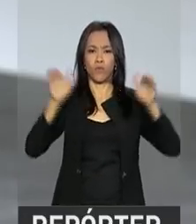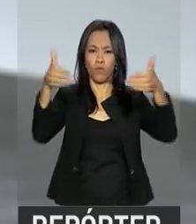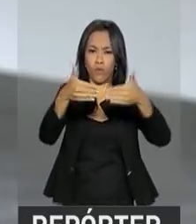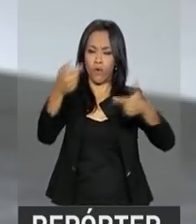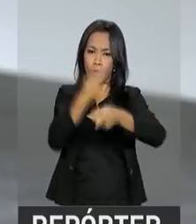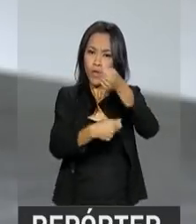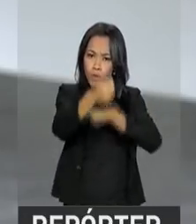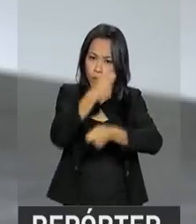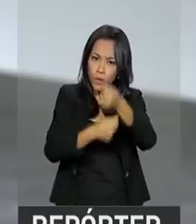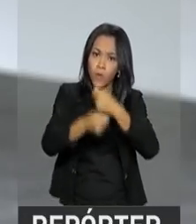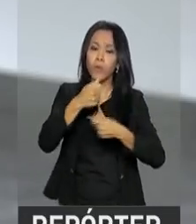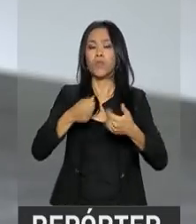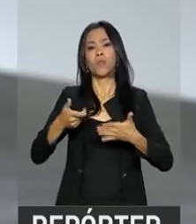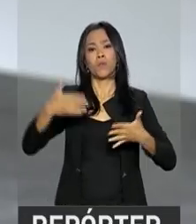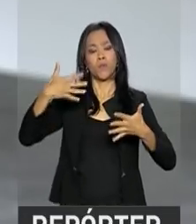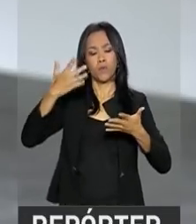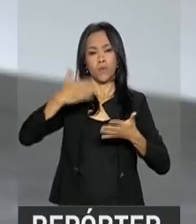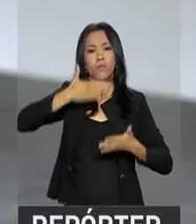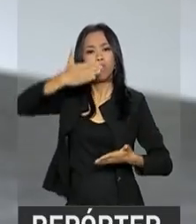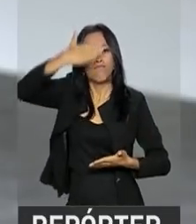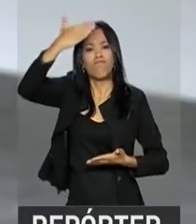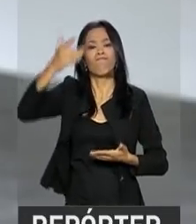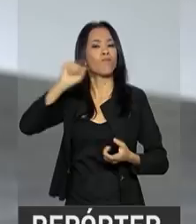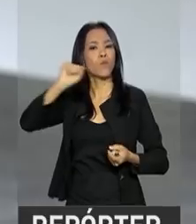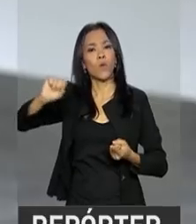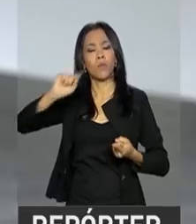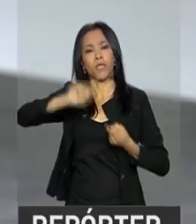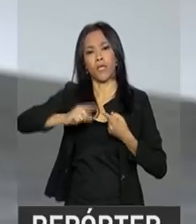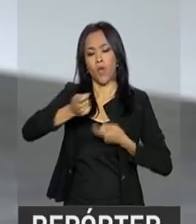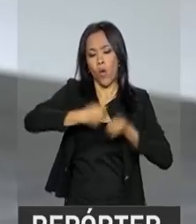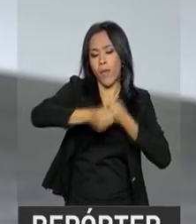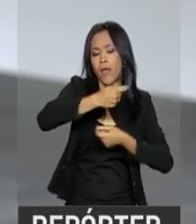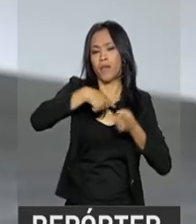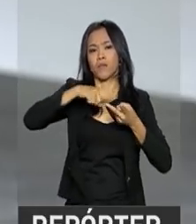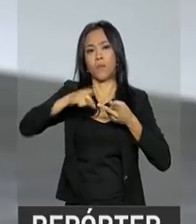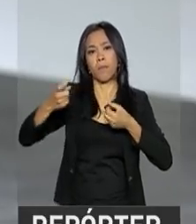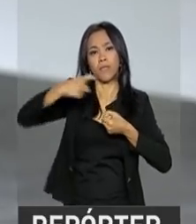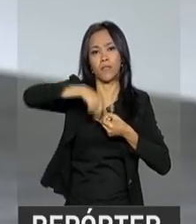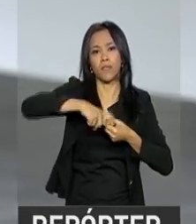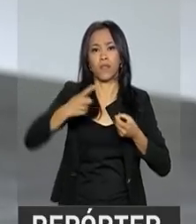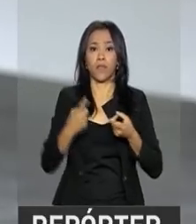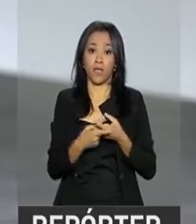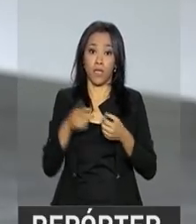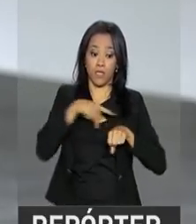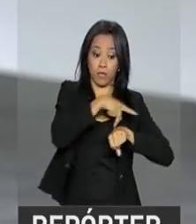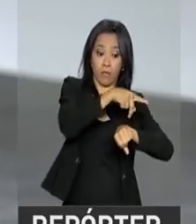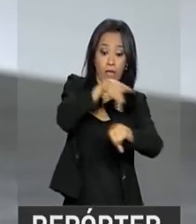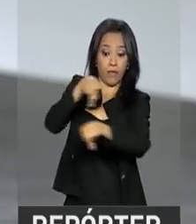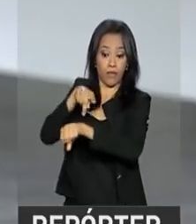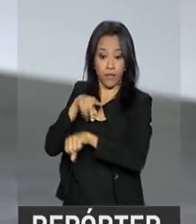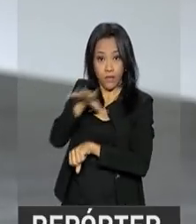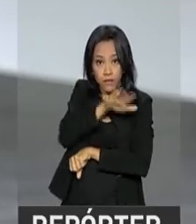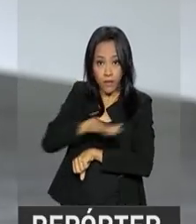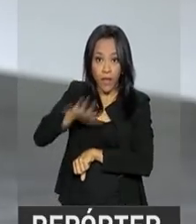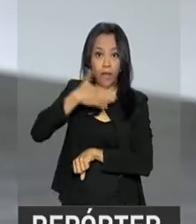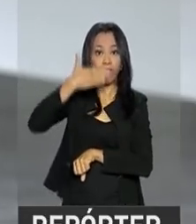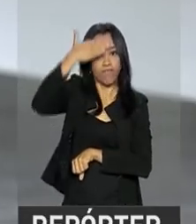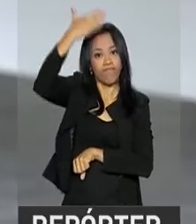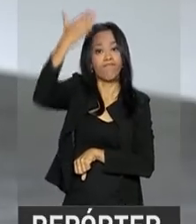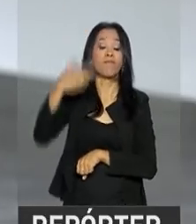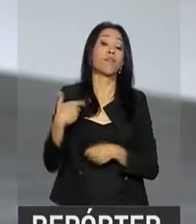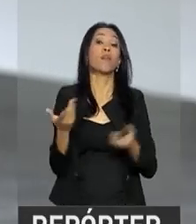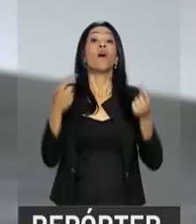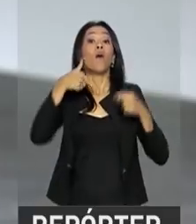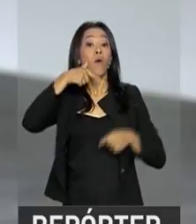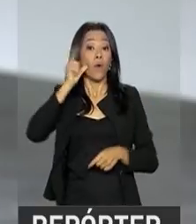um fórum que vai discutir, debater as relações comerciais e as parcerias entre esses países. Ontem, houve uma reunião no Palácio